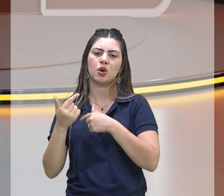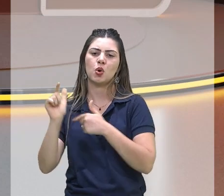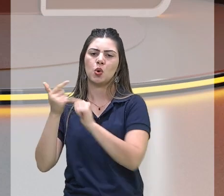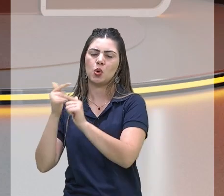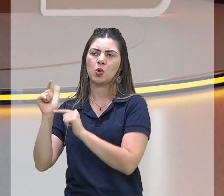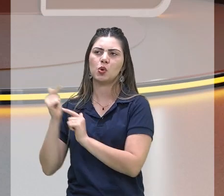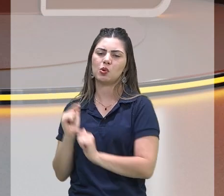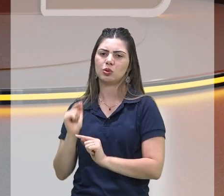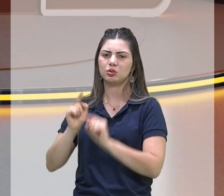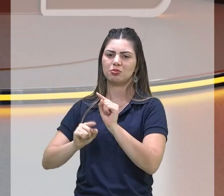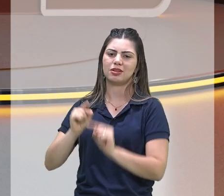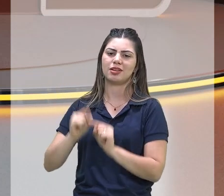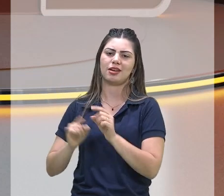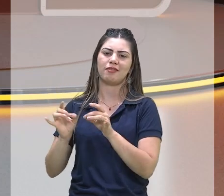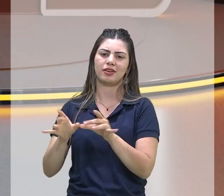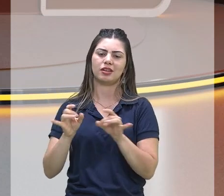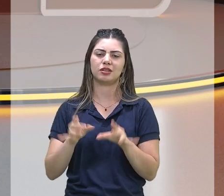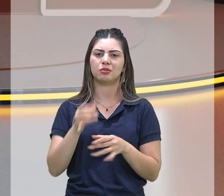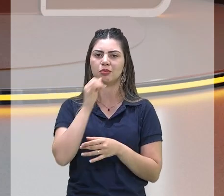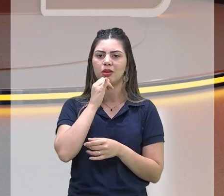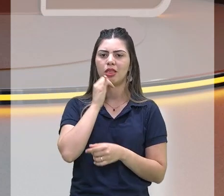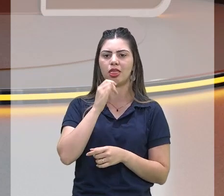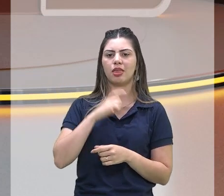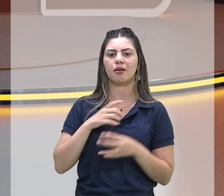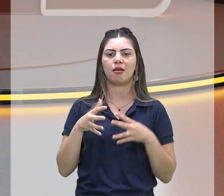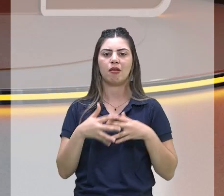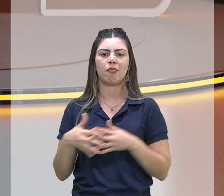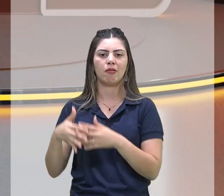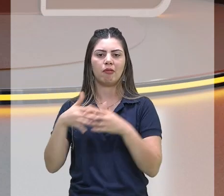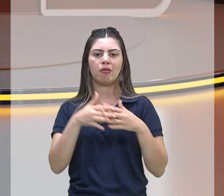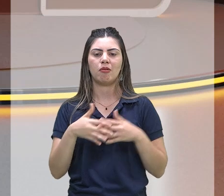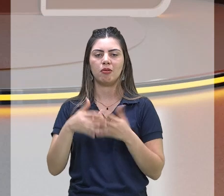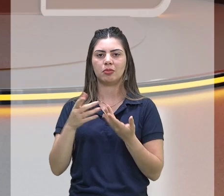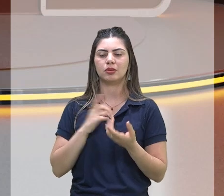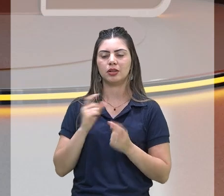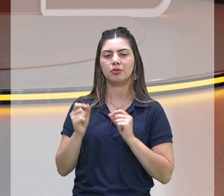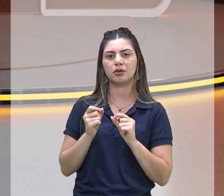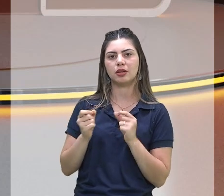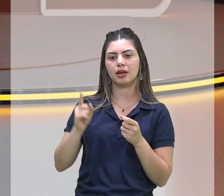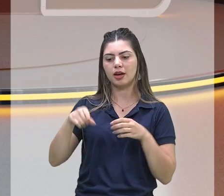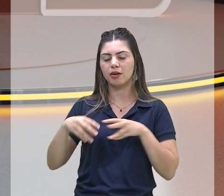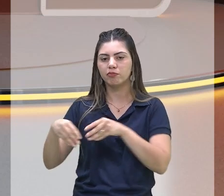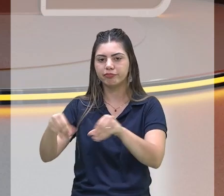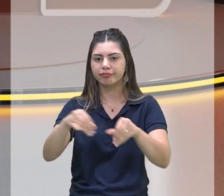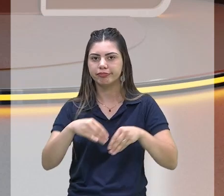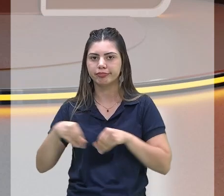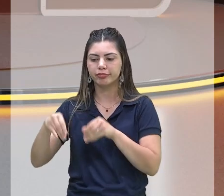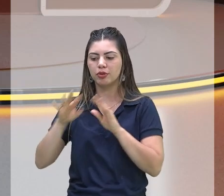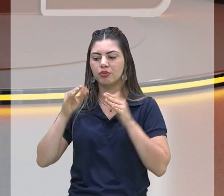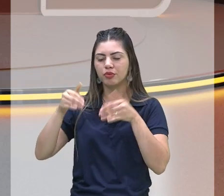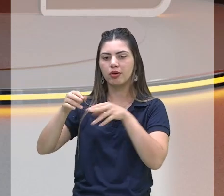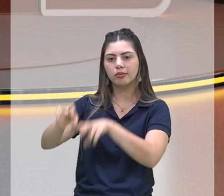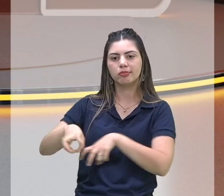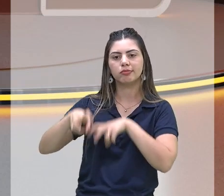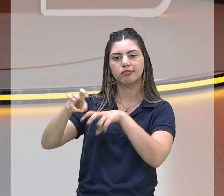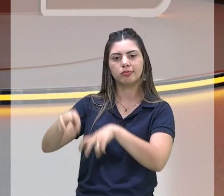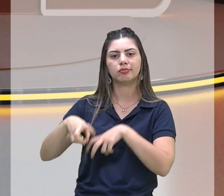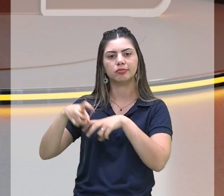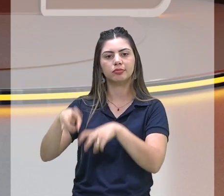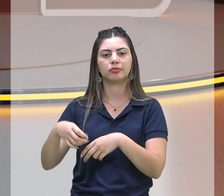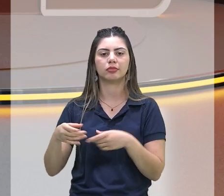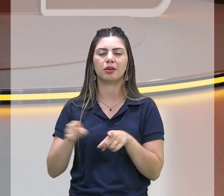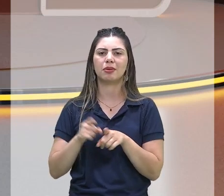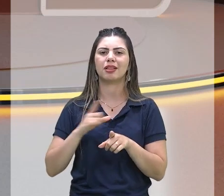exportações, né? Como tratores, adubos, pegando muito a parte também da agropecuária, né? Além das